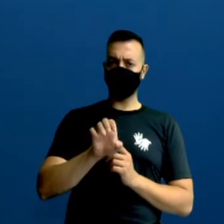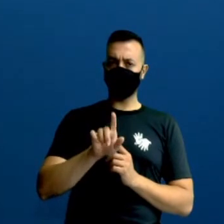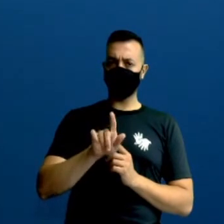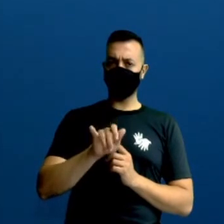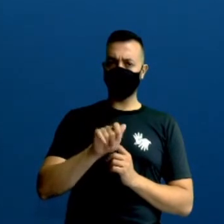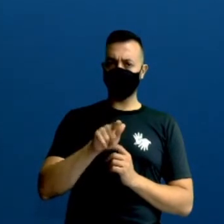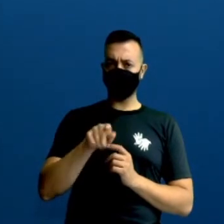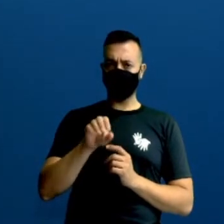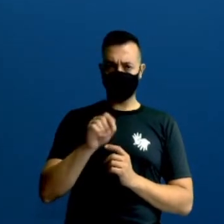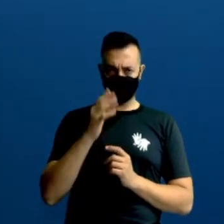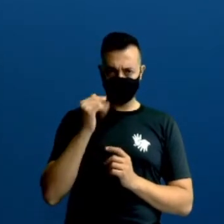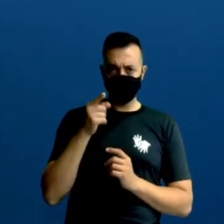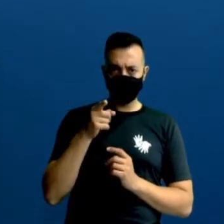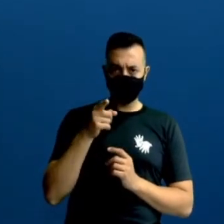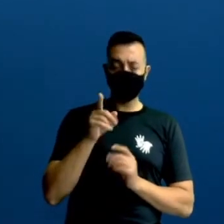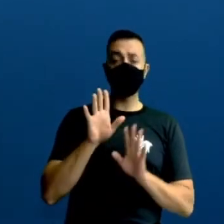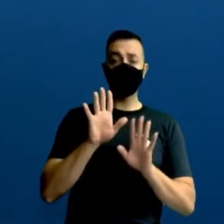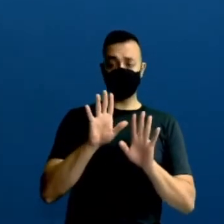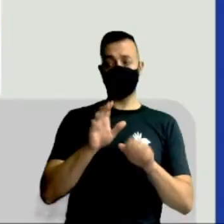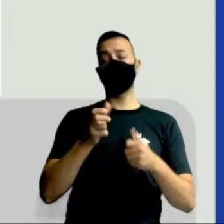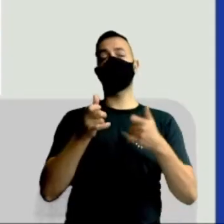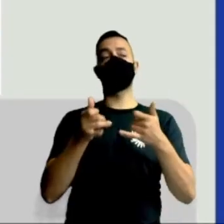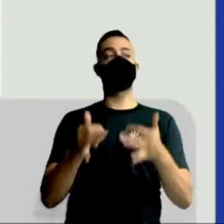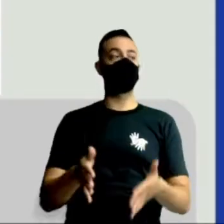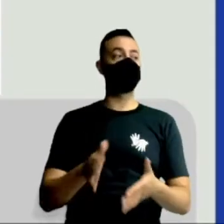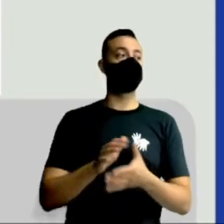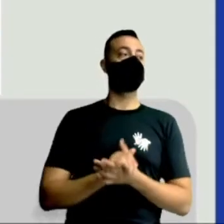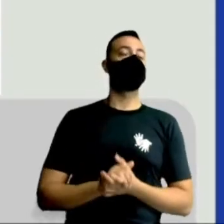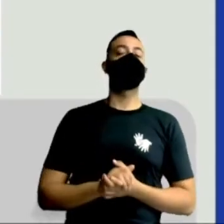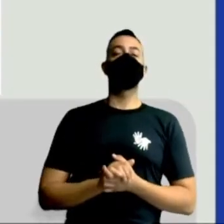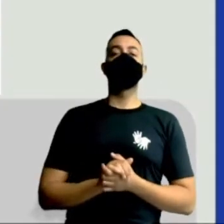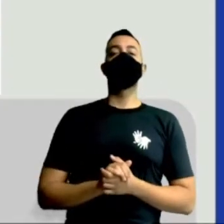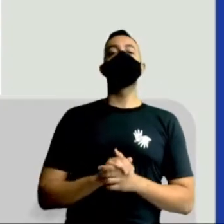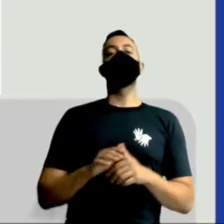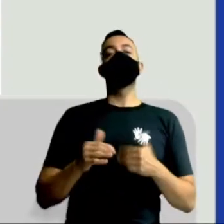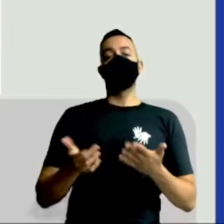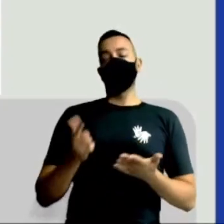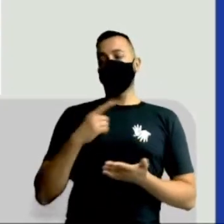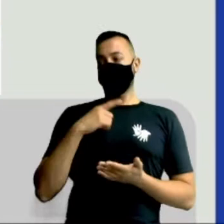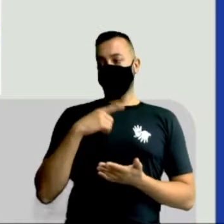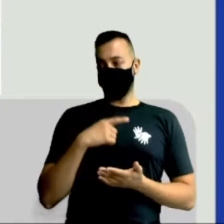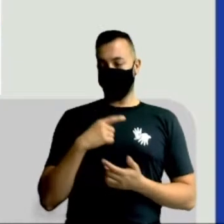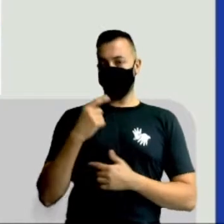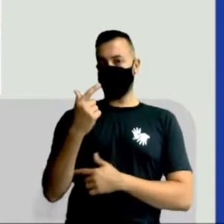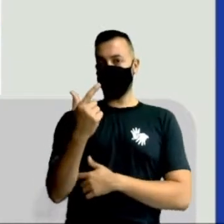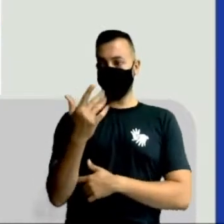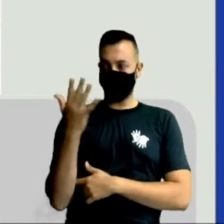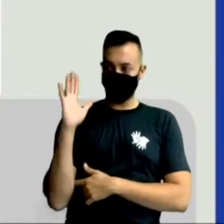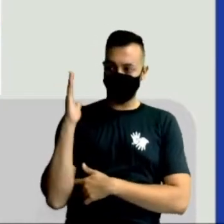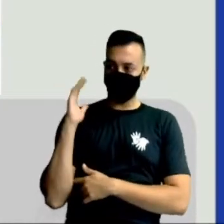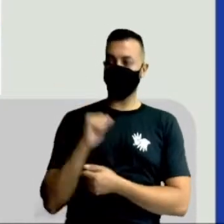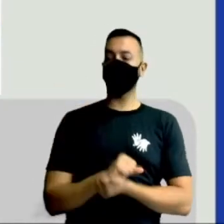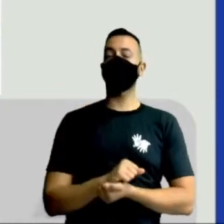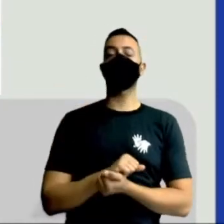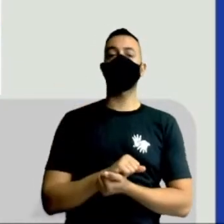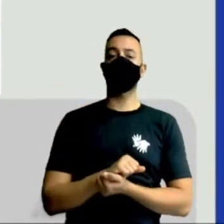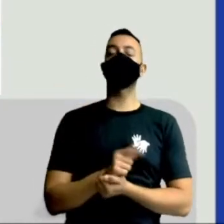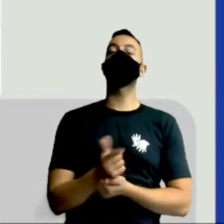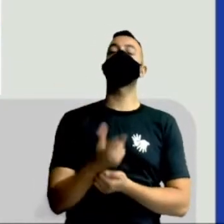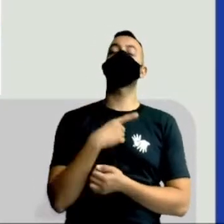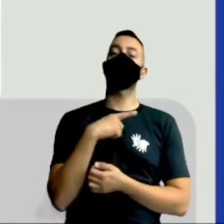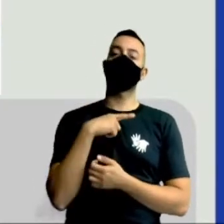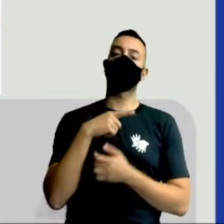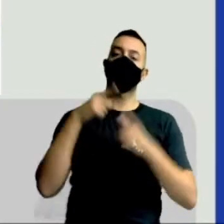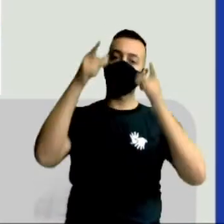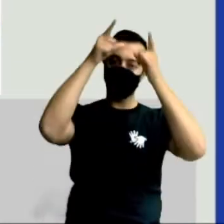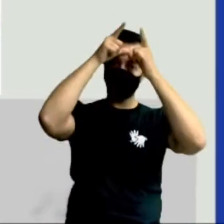que é isso? Você já sabe? Daqui a pouquinho a gente vai falar sobre isso. Então, nós temos aí a Zona da Mata, nós temos o